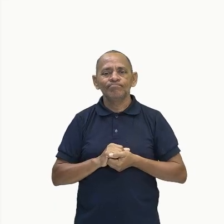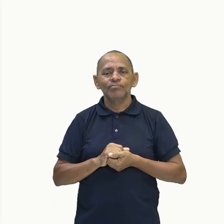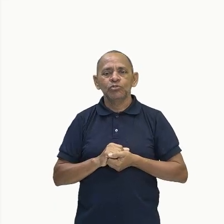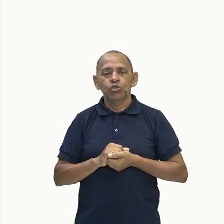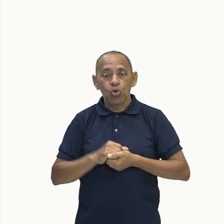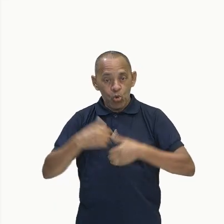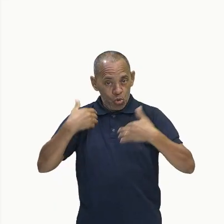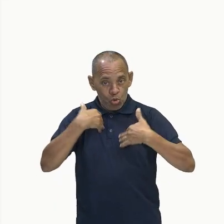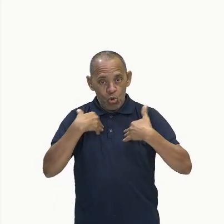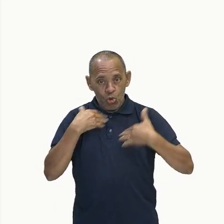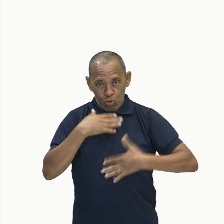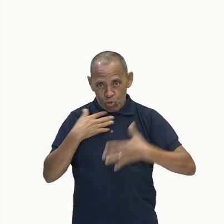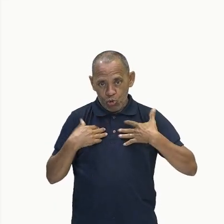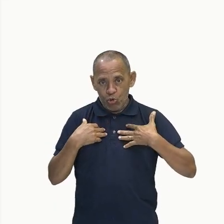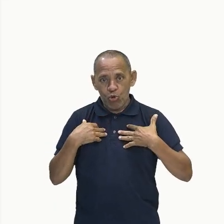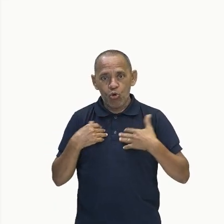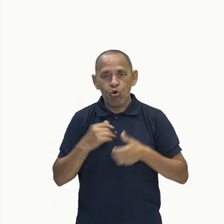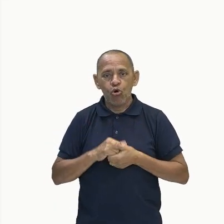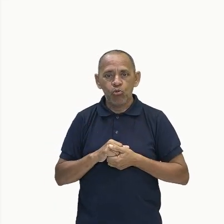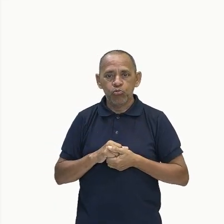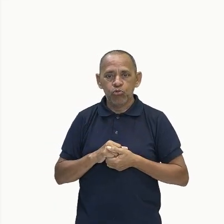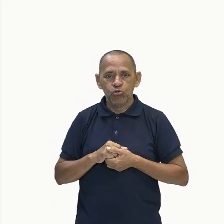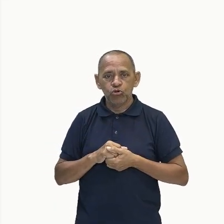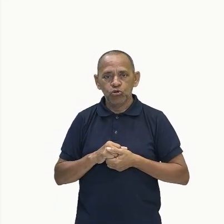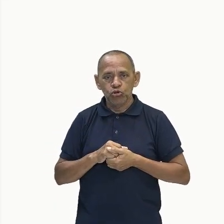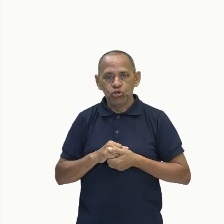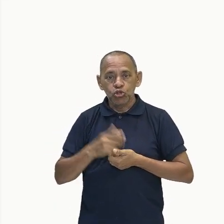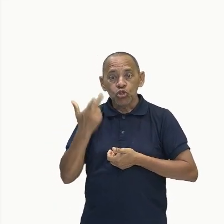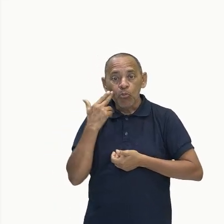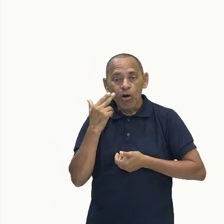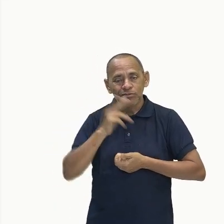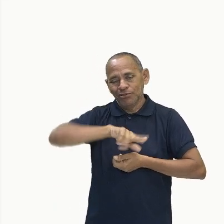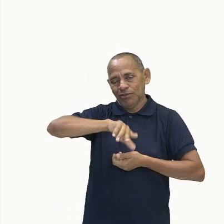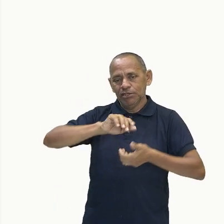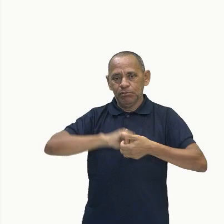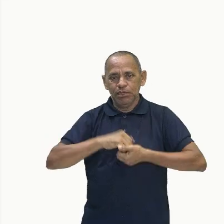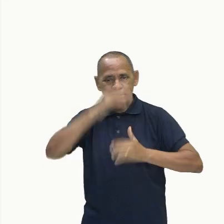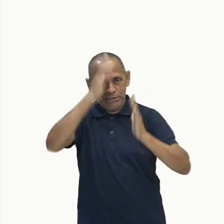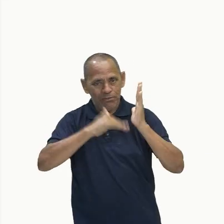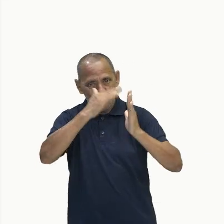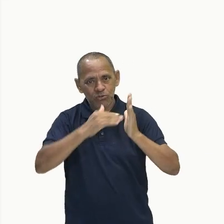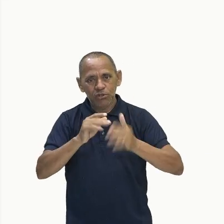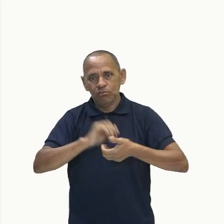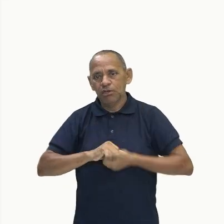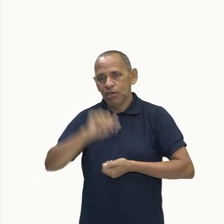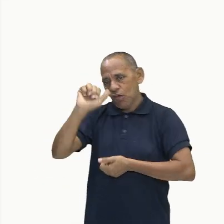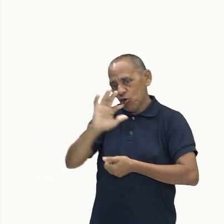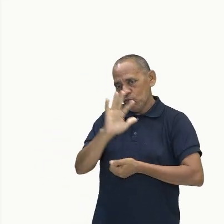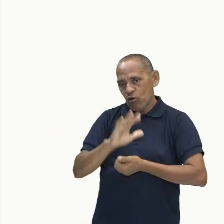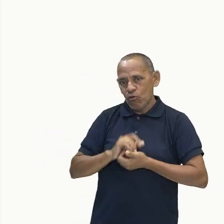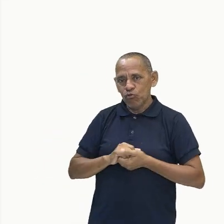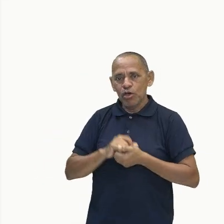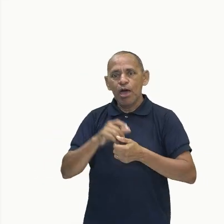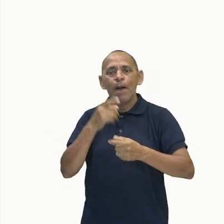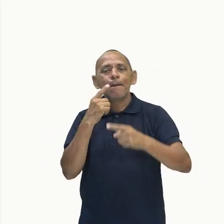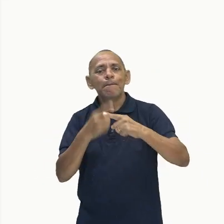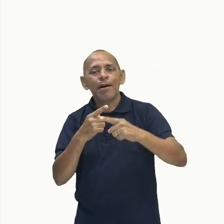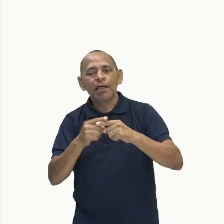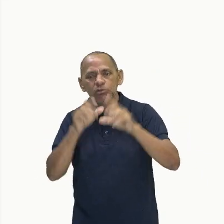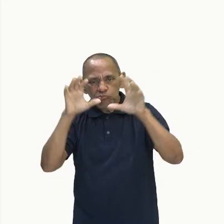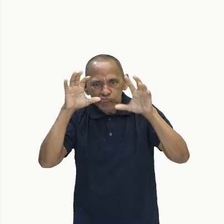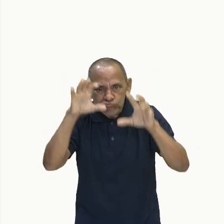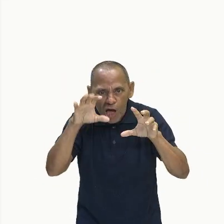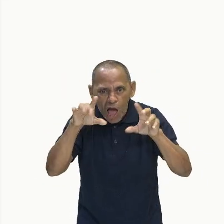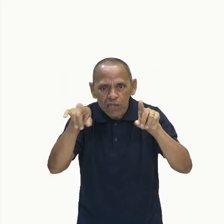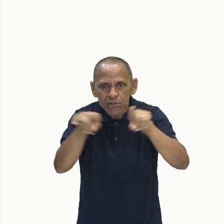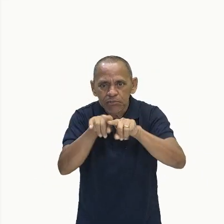desproporcional, imaginado por Tarsila. Não por acaso, a pintura nomeou o sujeito como figura monstruosa. Ela mesma disse que era uma